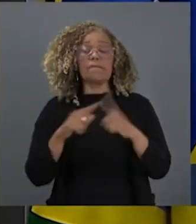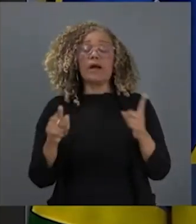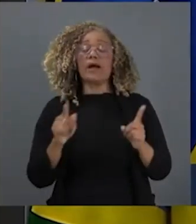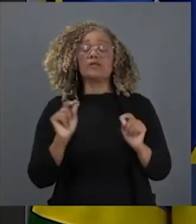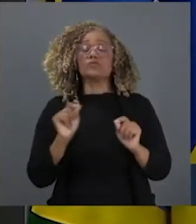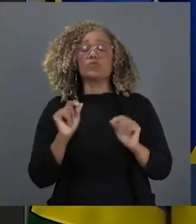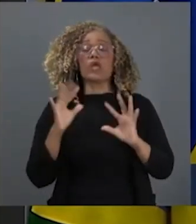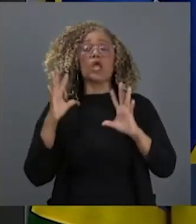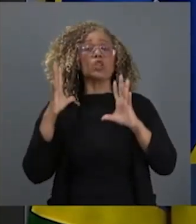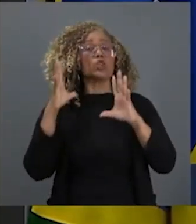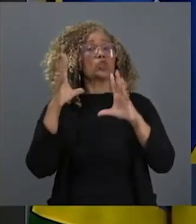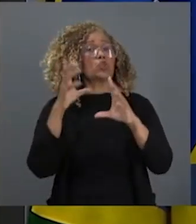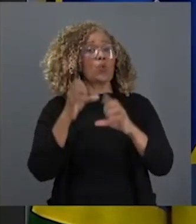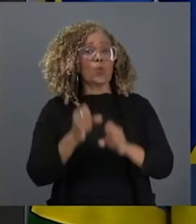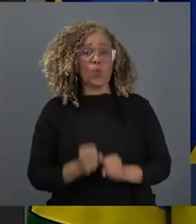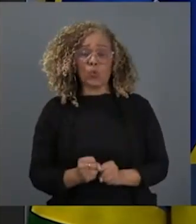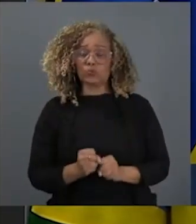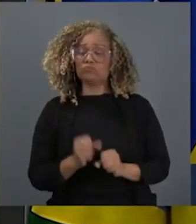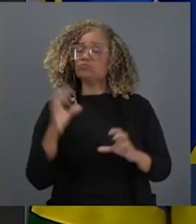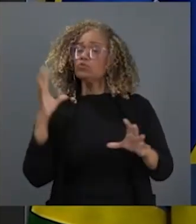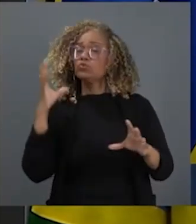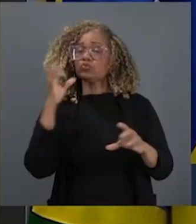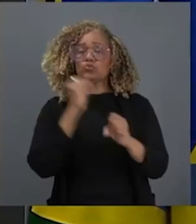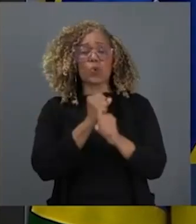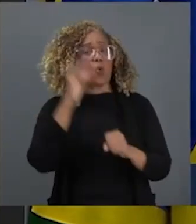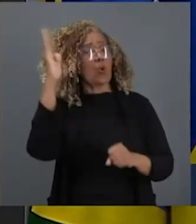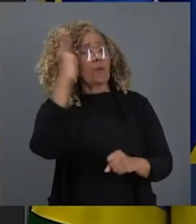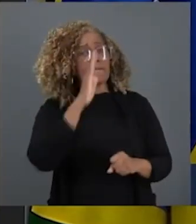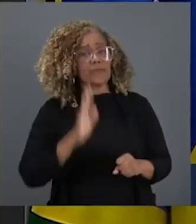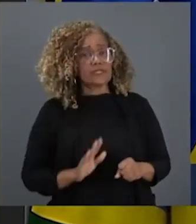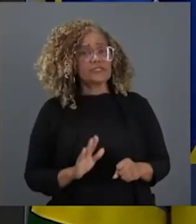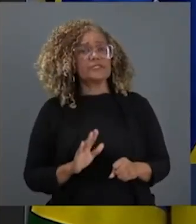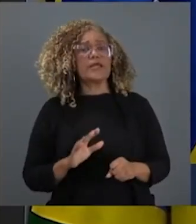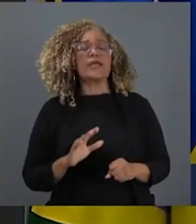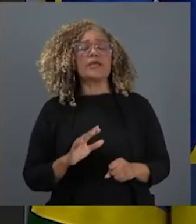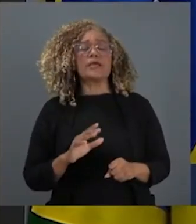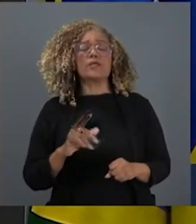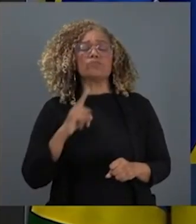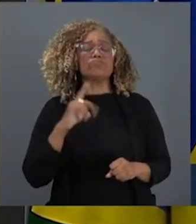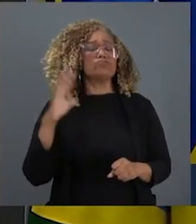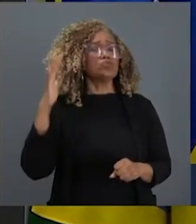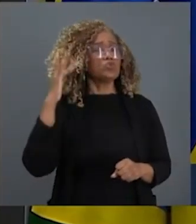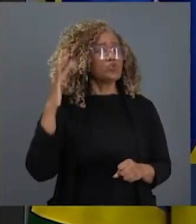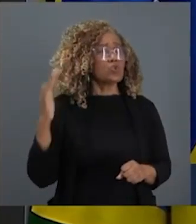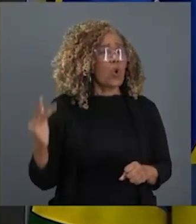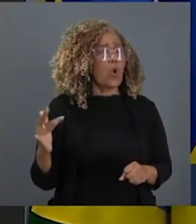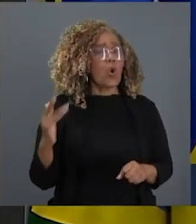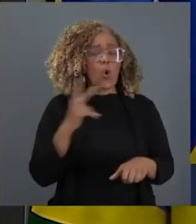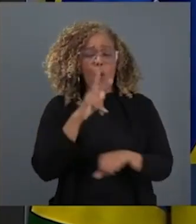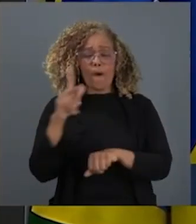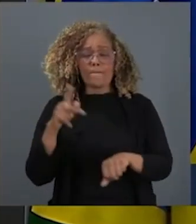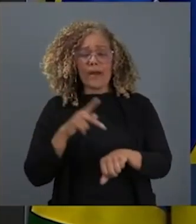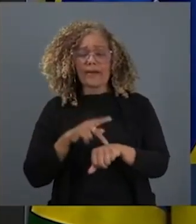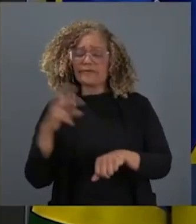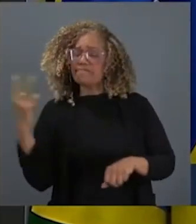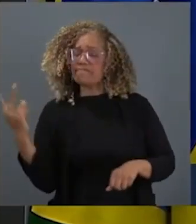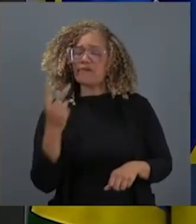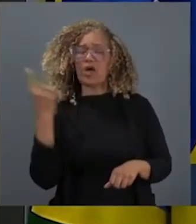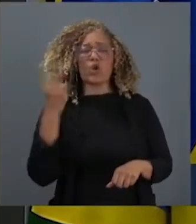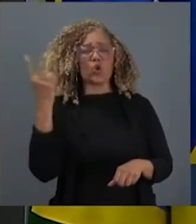Senador Cleitinho todos os brasileiros de bem que sonham com um país que valorize